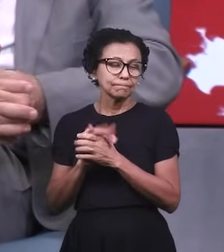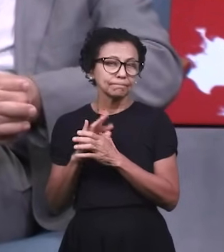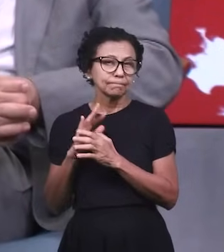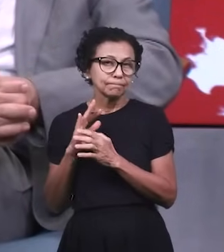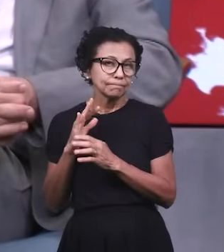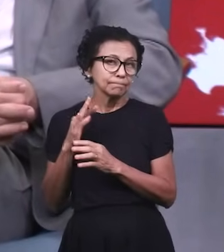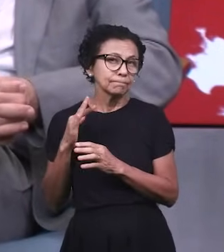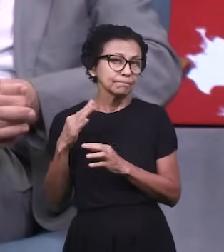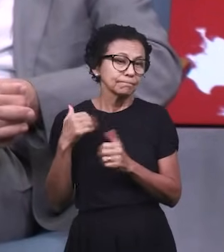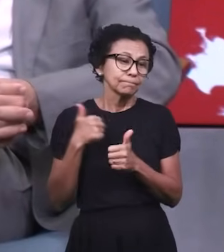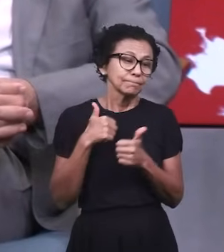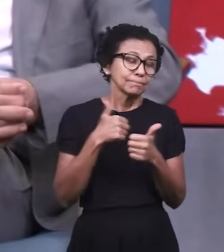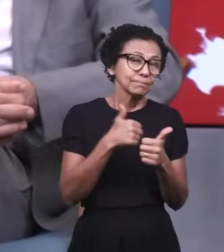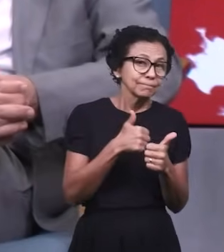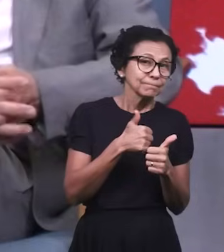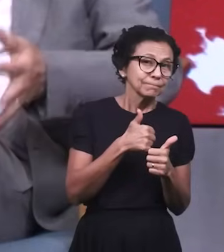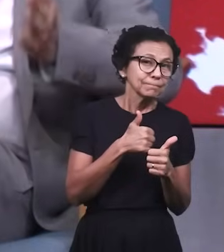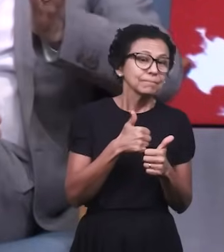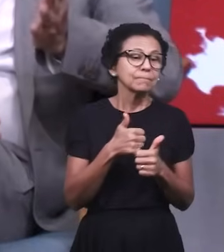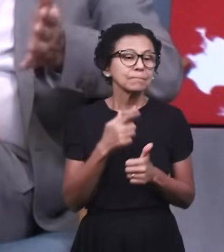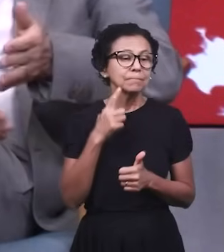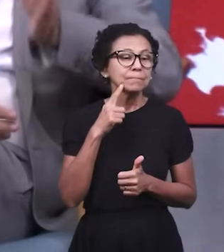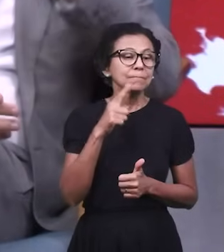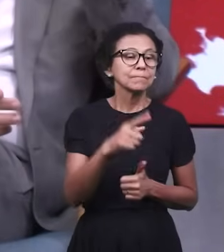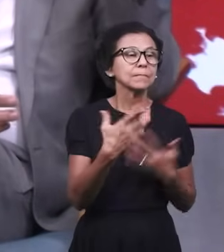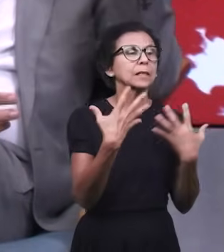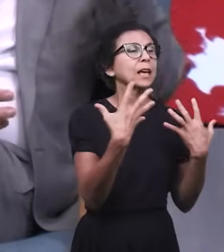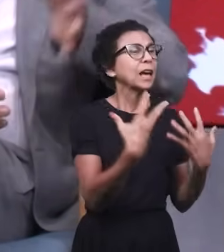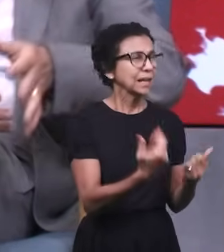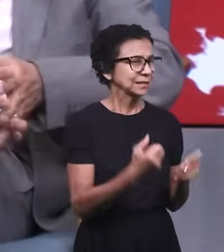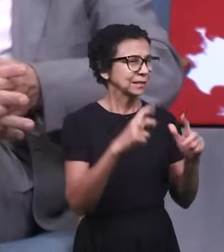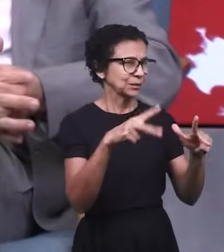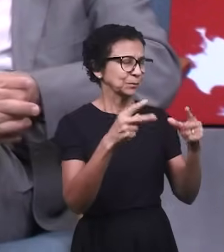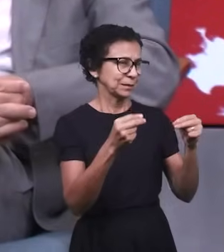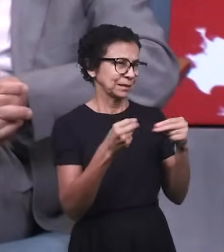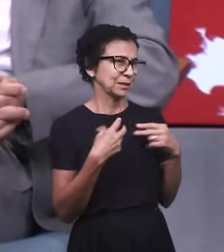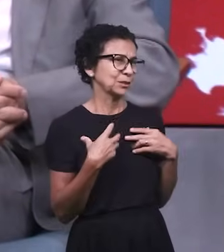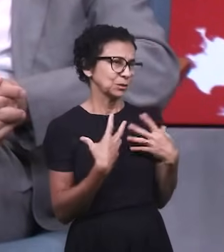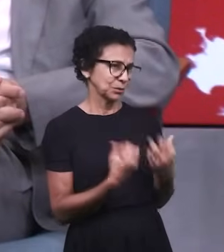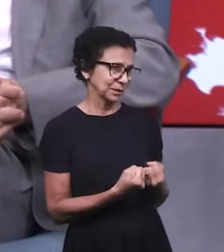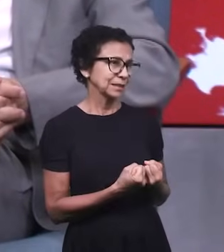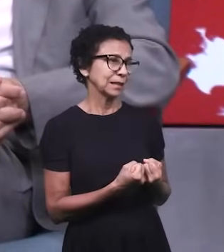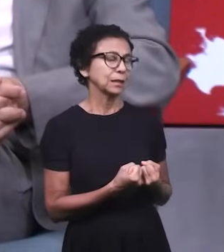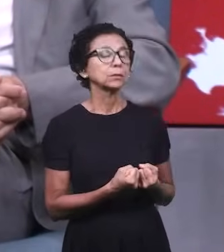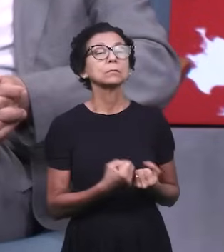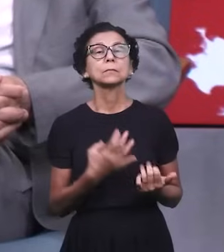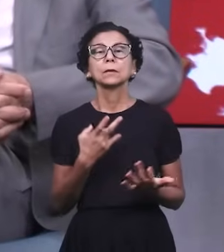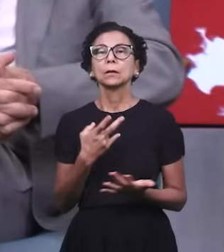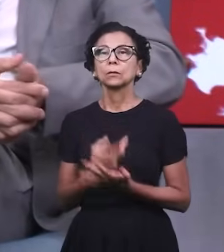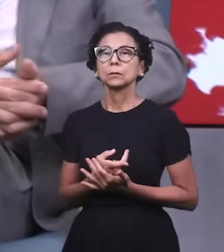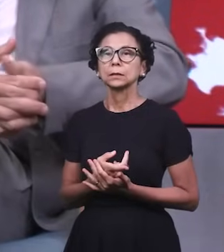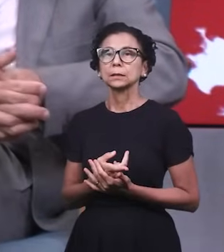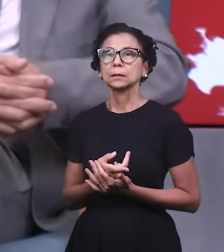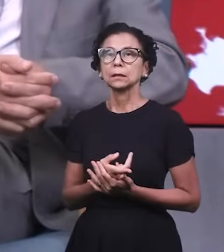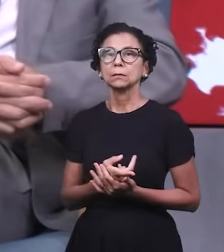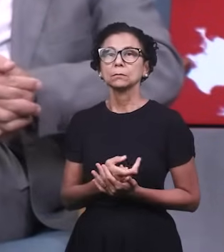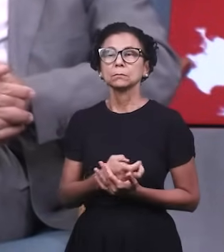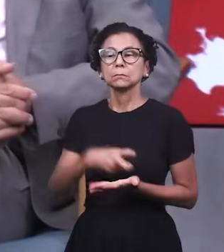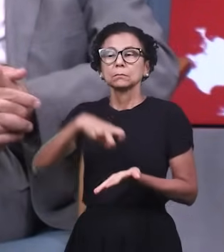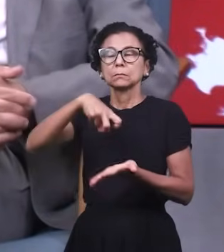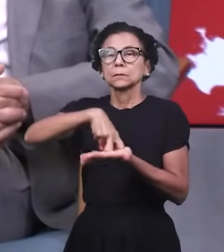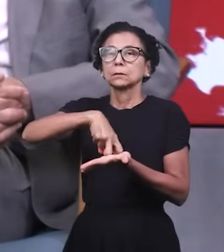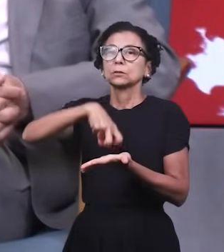que veio sobre Geazi. Né? Vocês estão lembrados? Nós falamos isso nos eventos anteriores. Então nós temos que ter